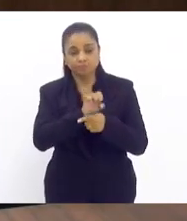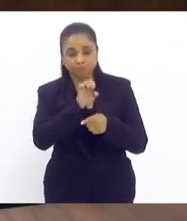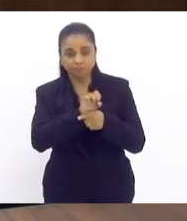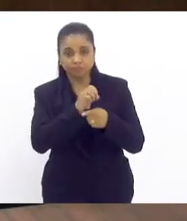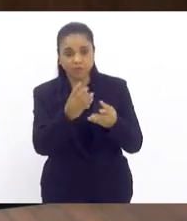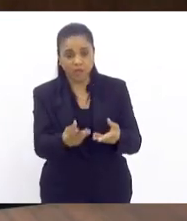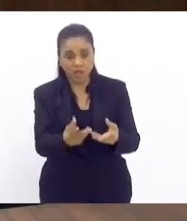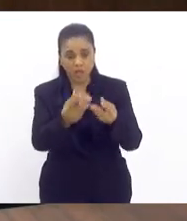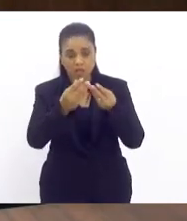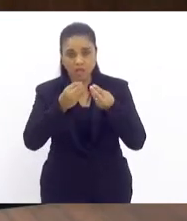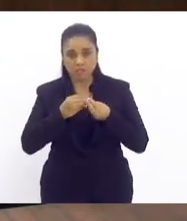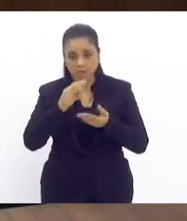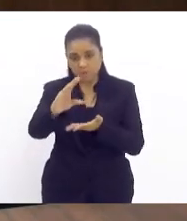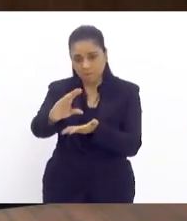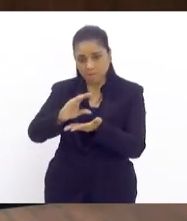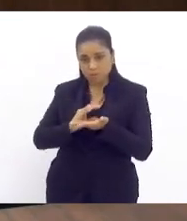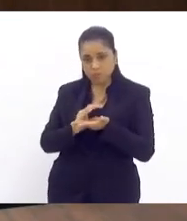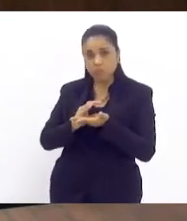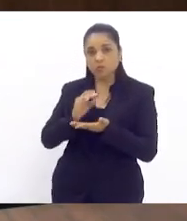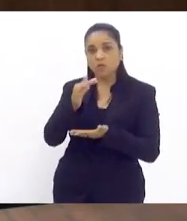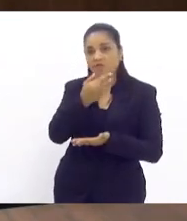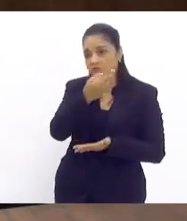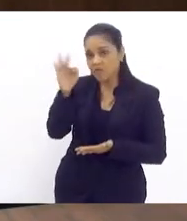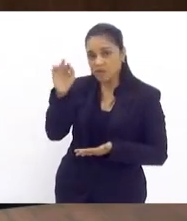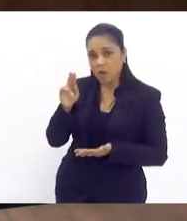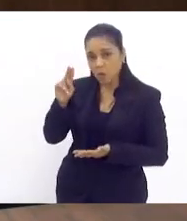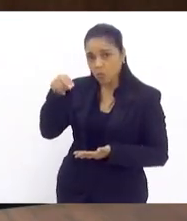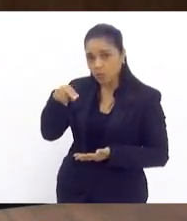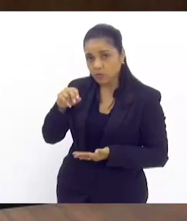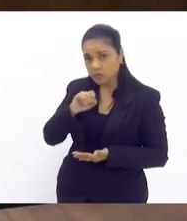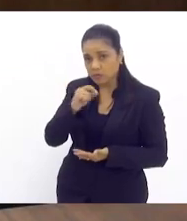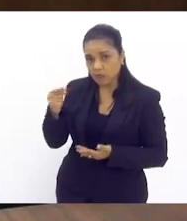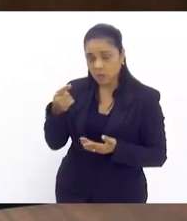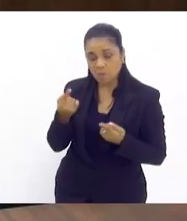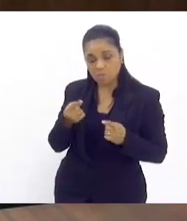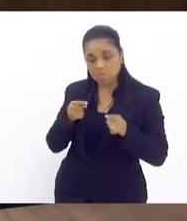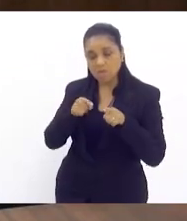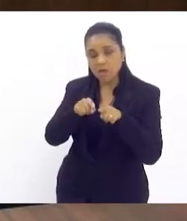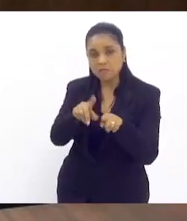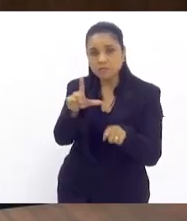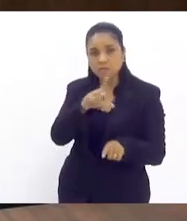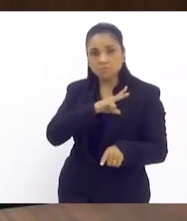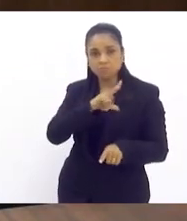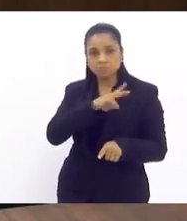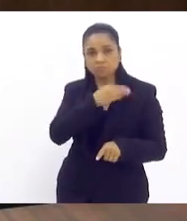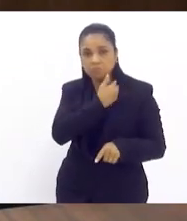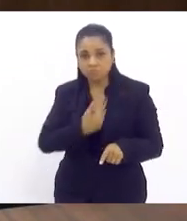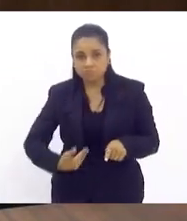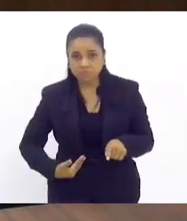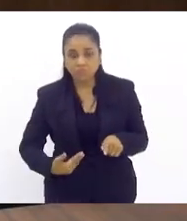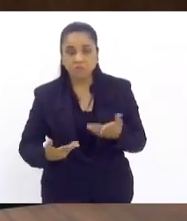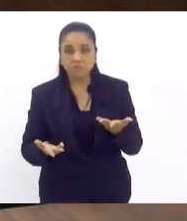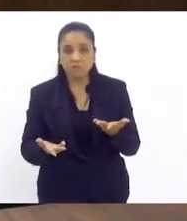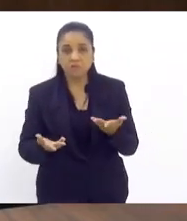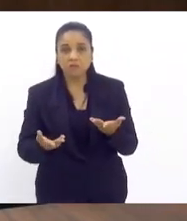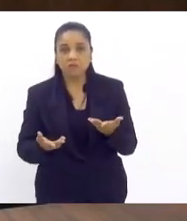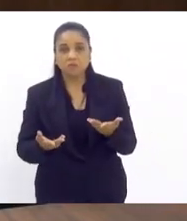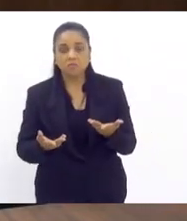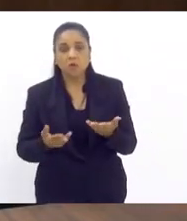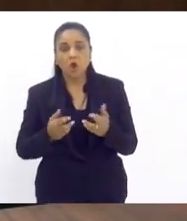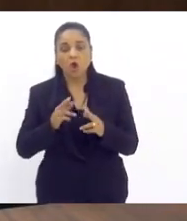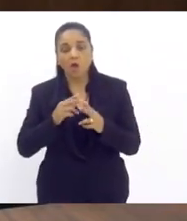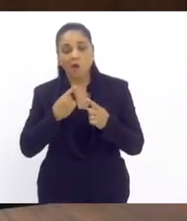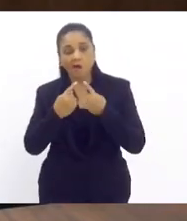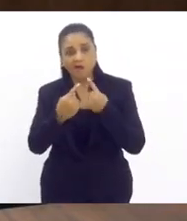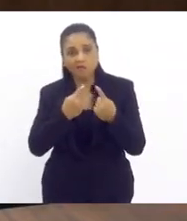o recurso da União e quiser, por exemplo, fazer uma parceria pública-privada de uma rodovia ou coisa desse tipo, o Estado